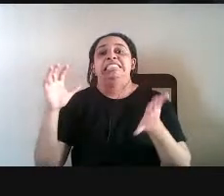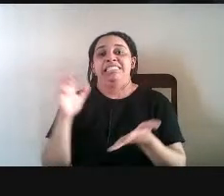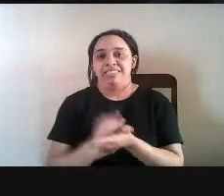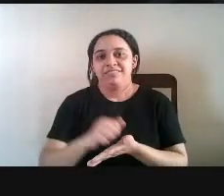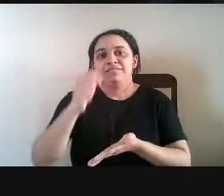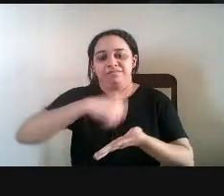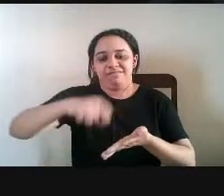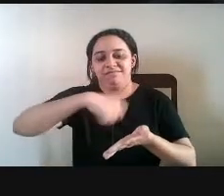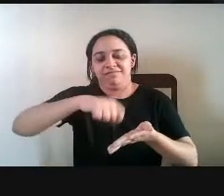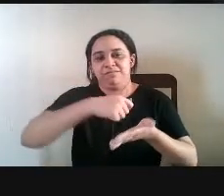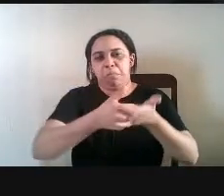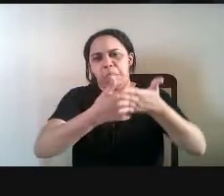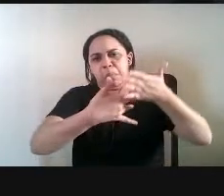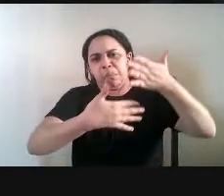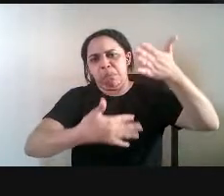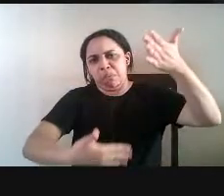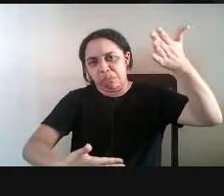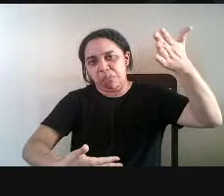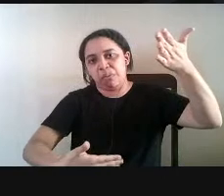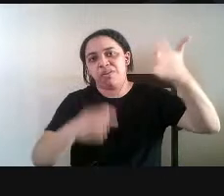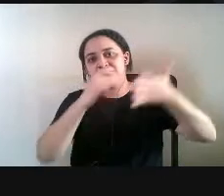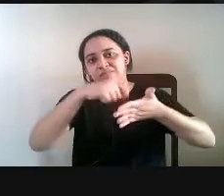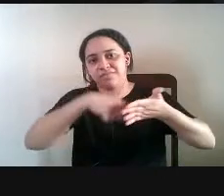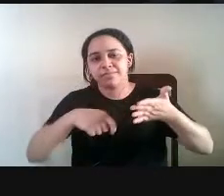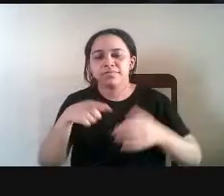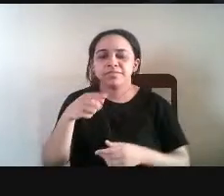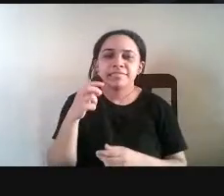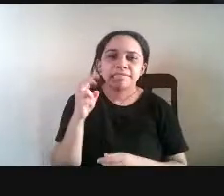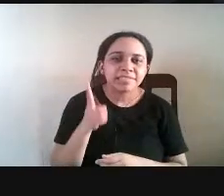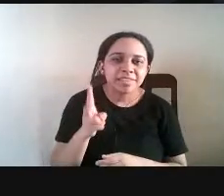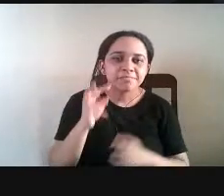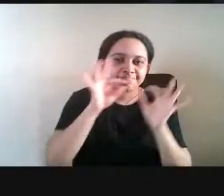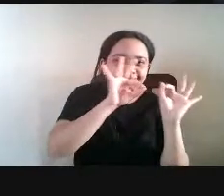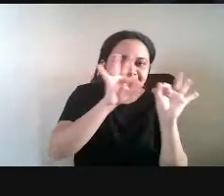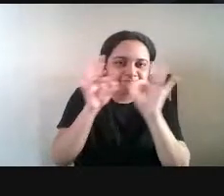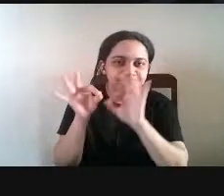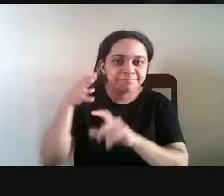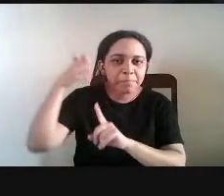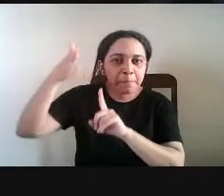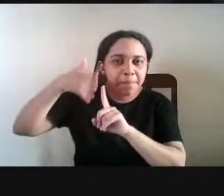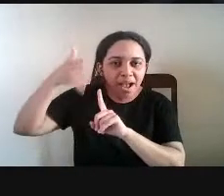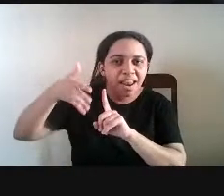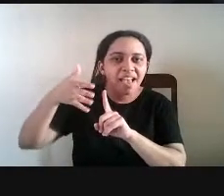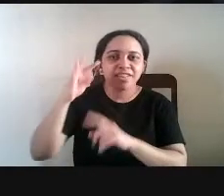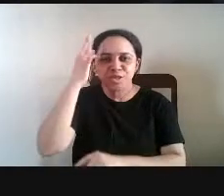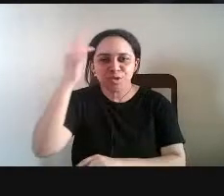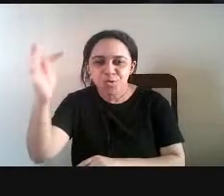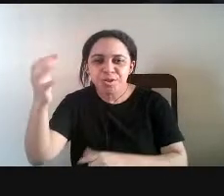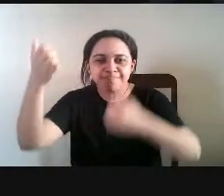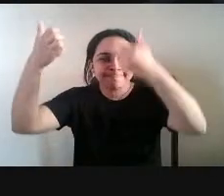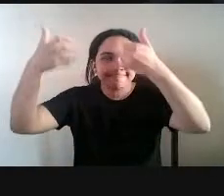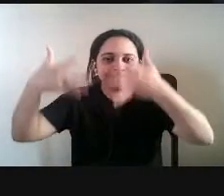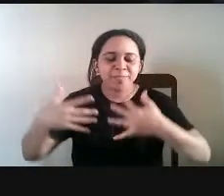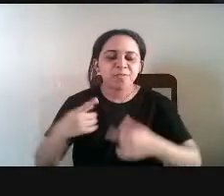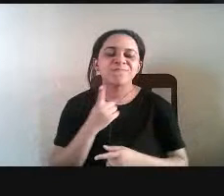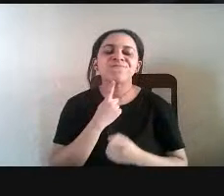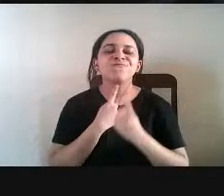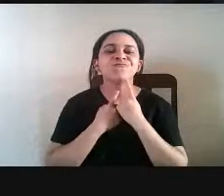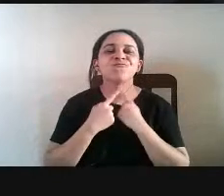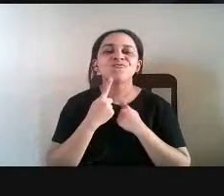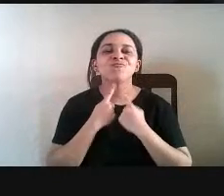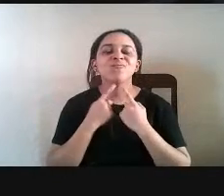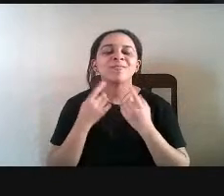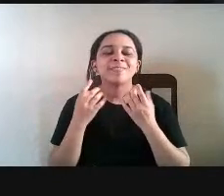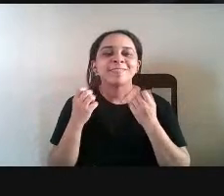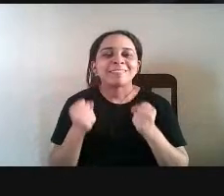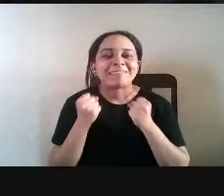eu escuto, né, uma palestra sua com essas teorias, com essas posições, eu fico com vontade de pegar esse